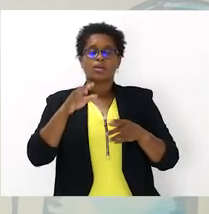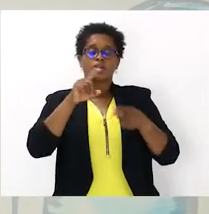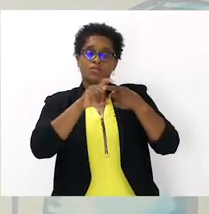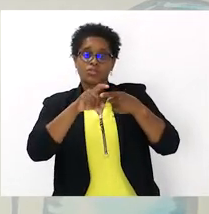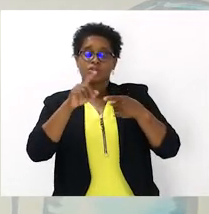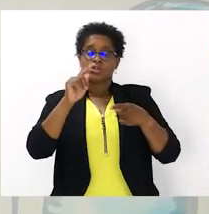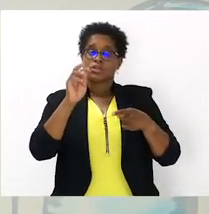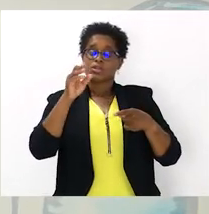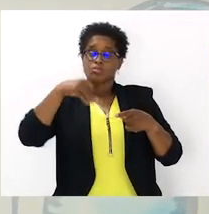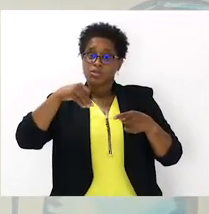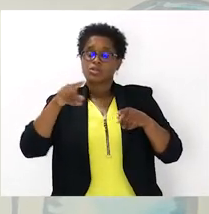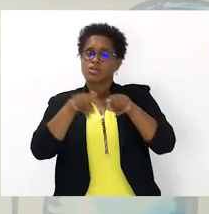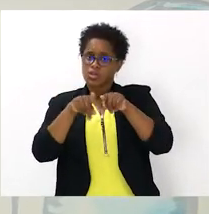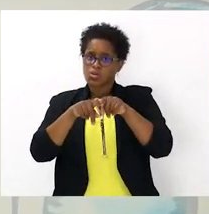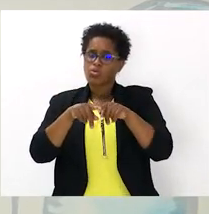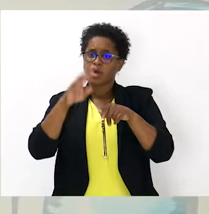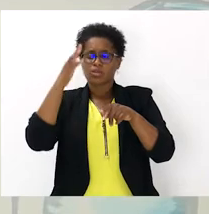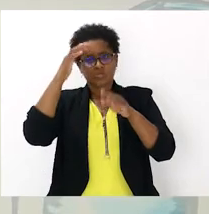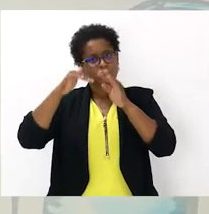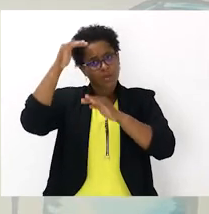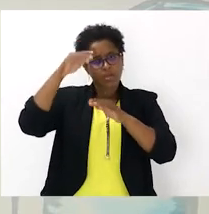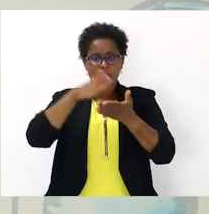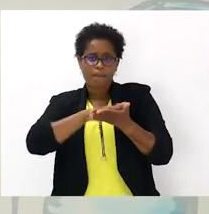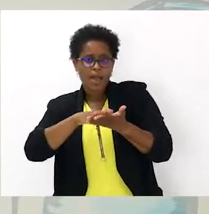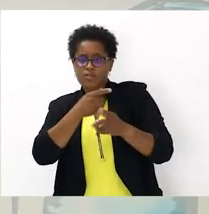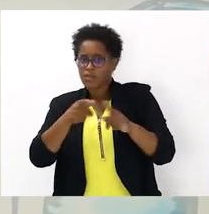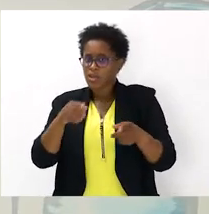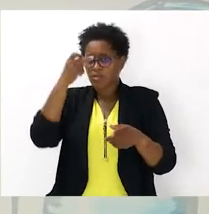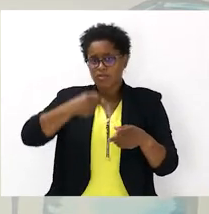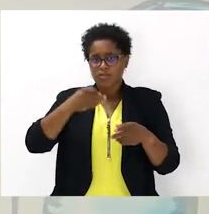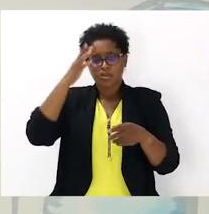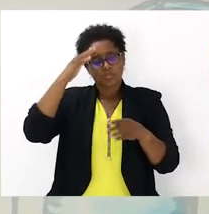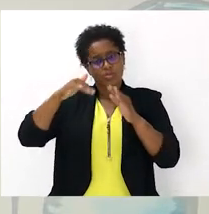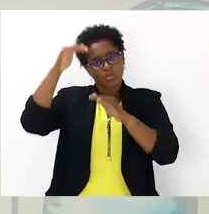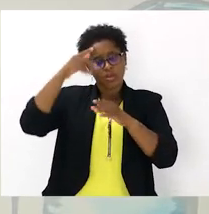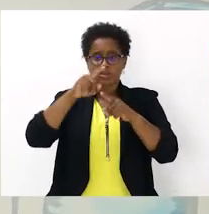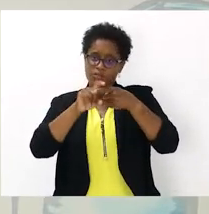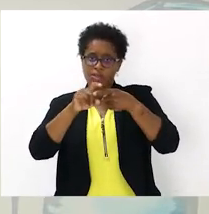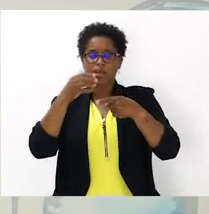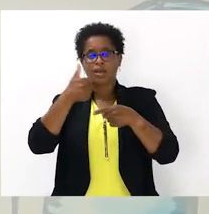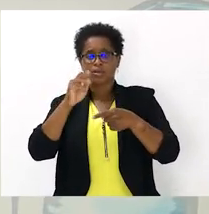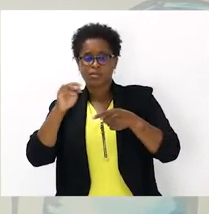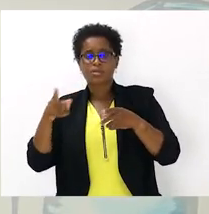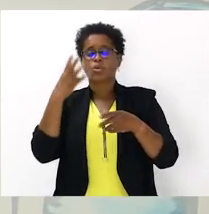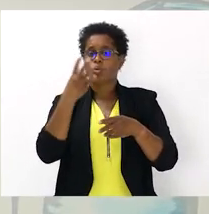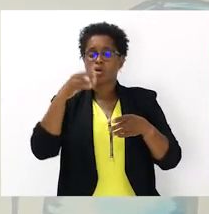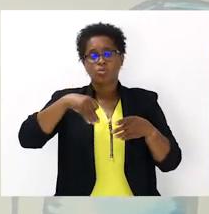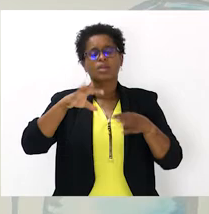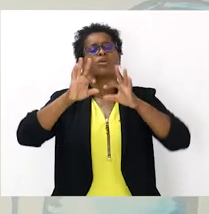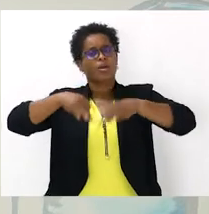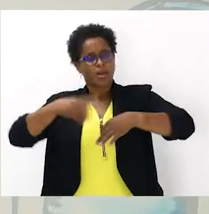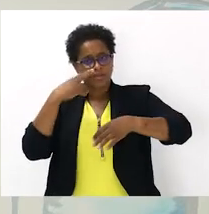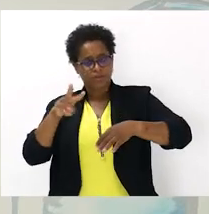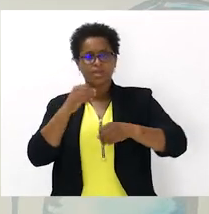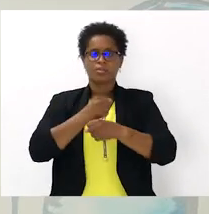mesmo expoente e bases diferentes, vamos manter expoente e dividir as bases. São 4 propriedades que acabamos